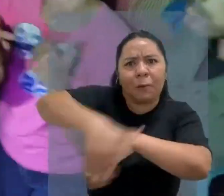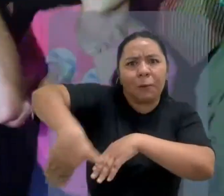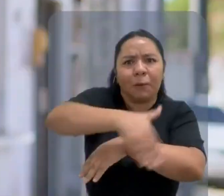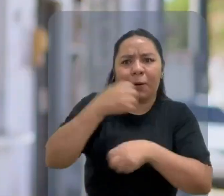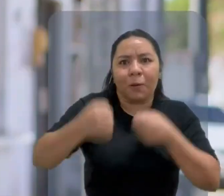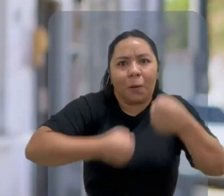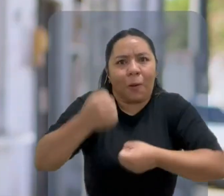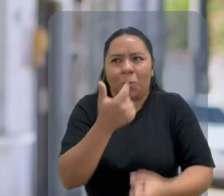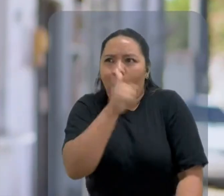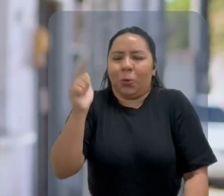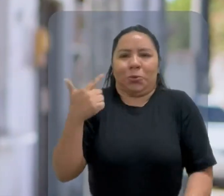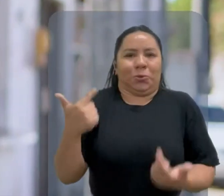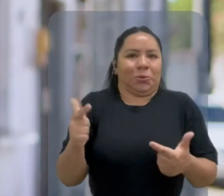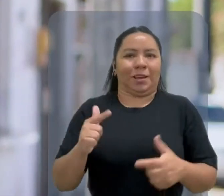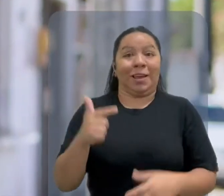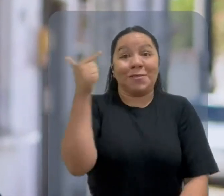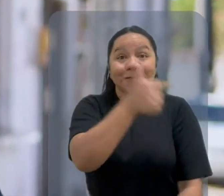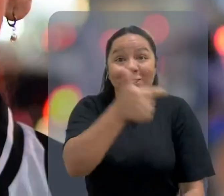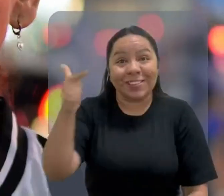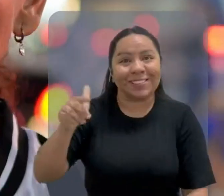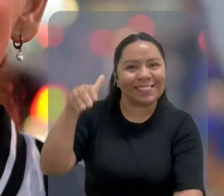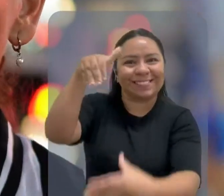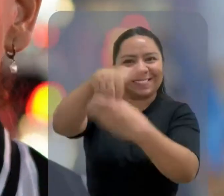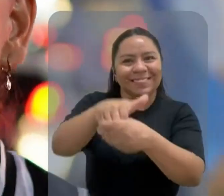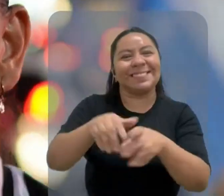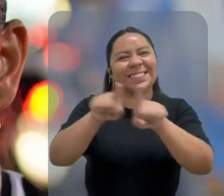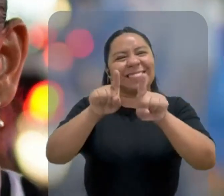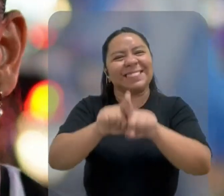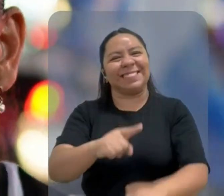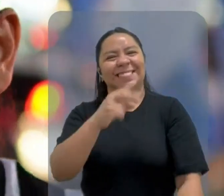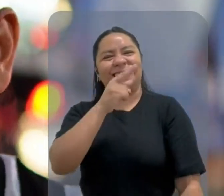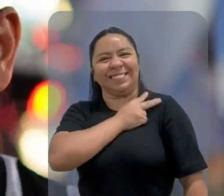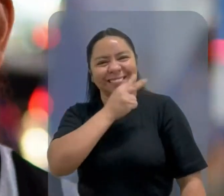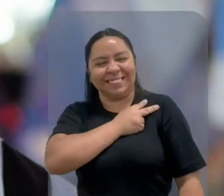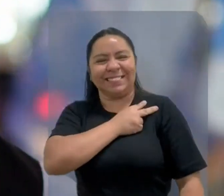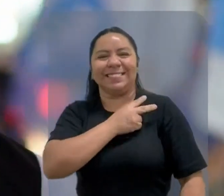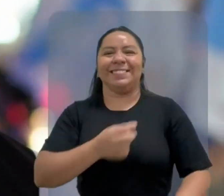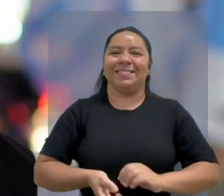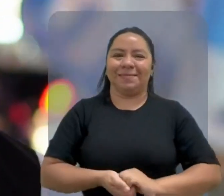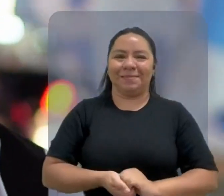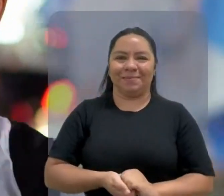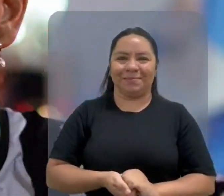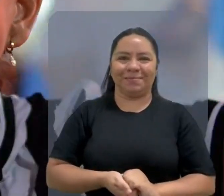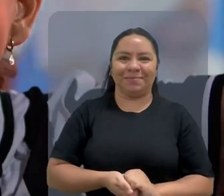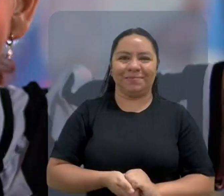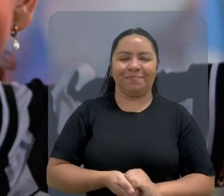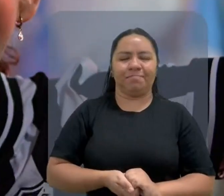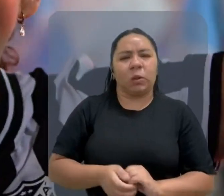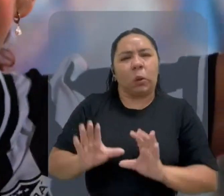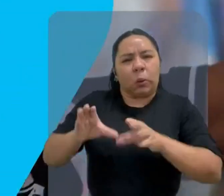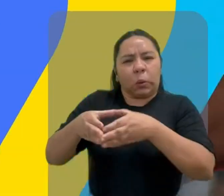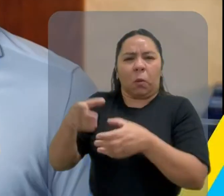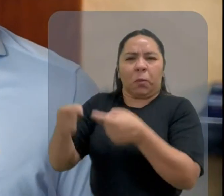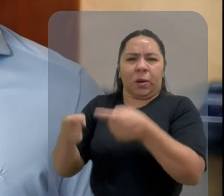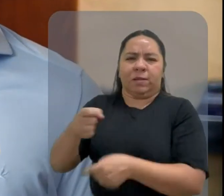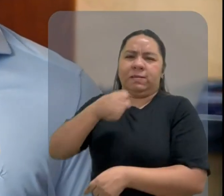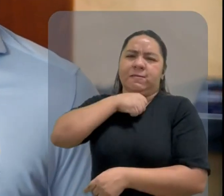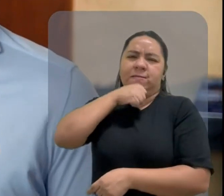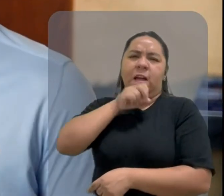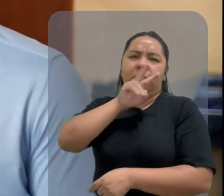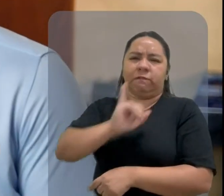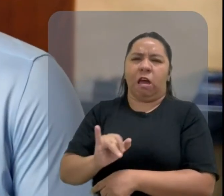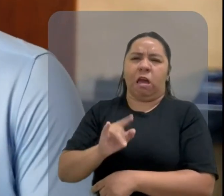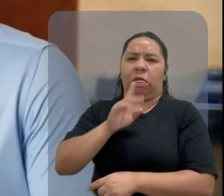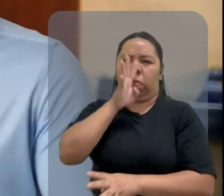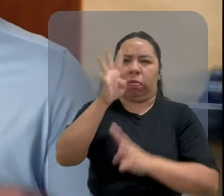pé descalço. Você já viu outro político fazer isso? Você não conhece. É o 22, é o André, na urna e no coração! A velha política